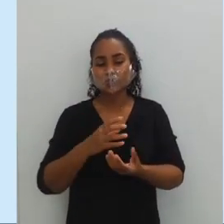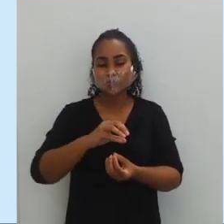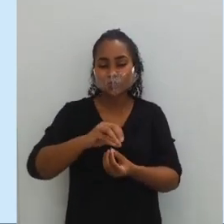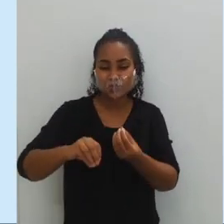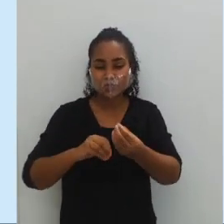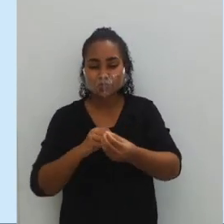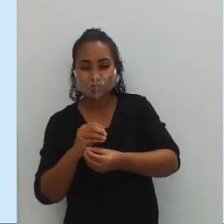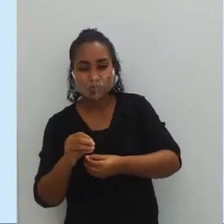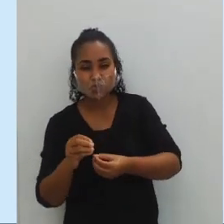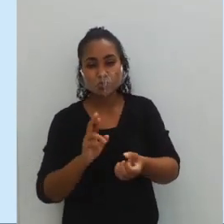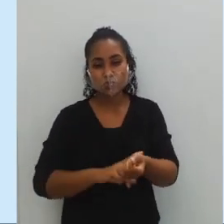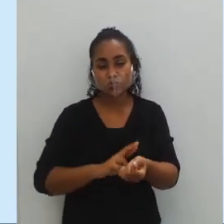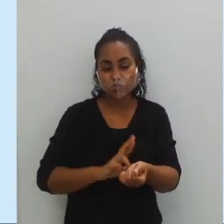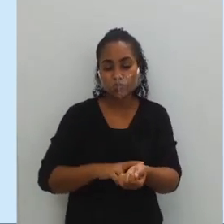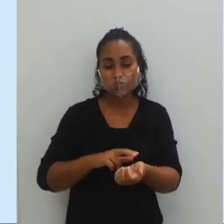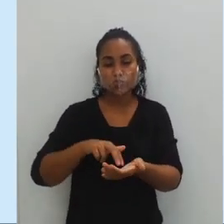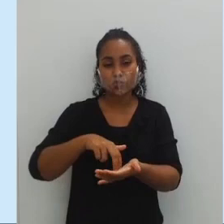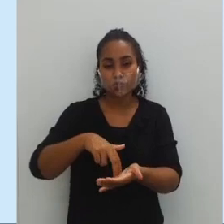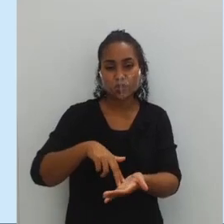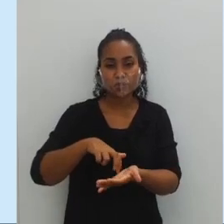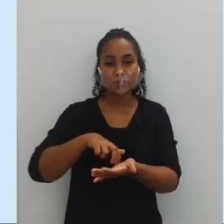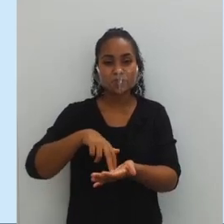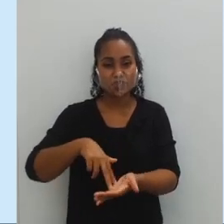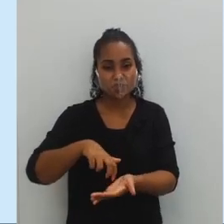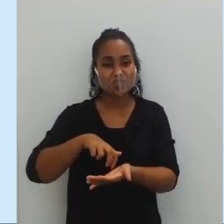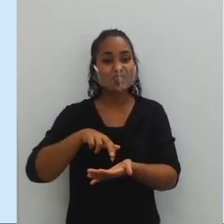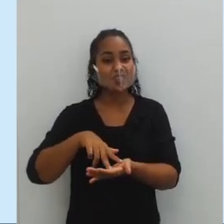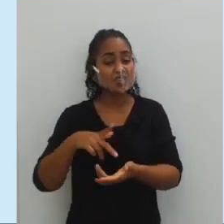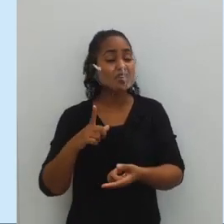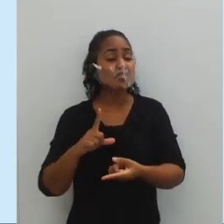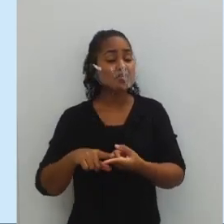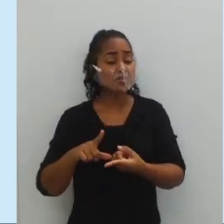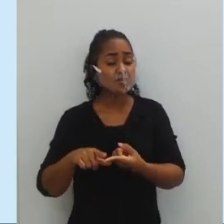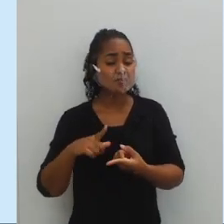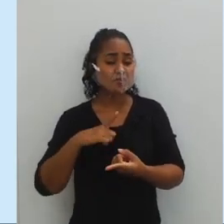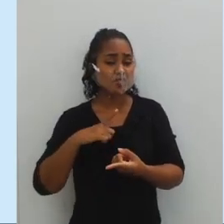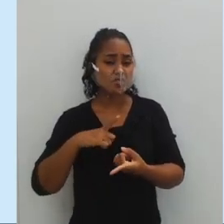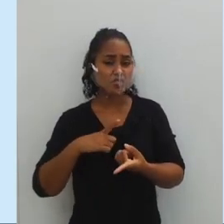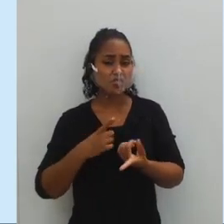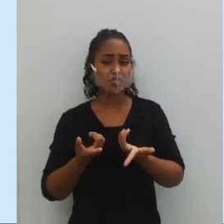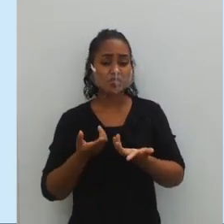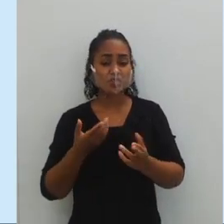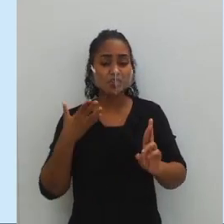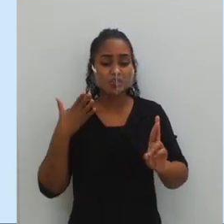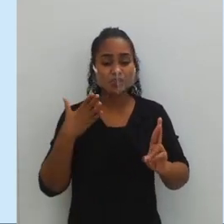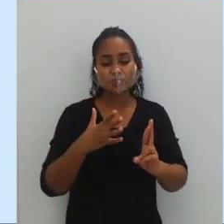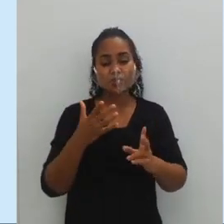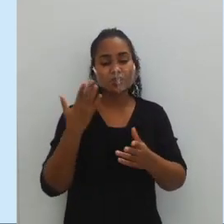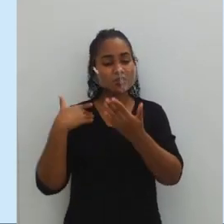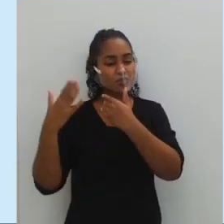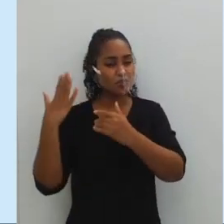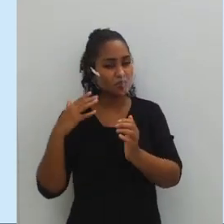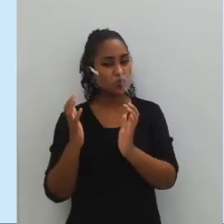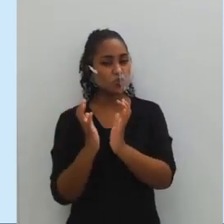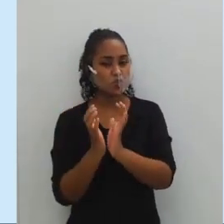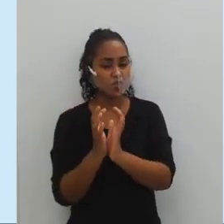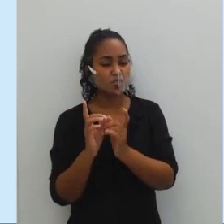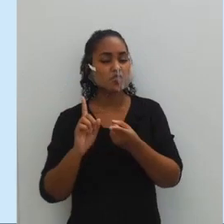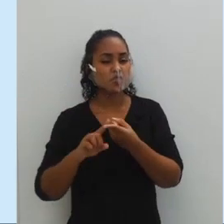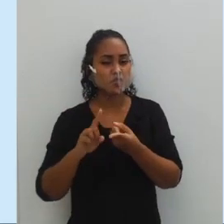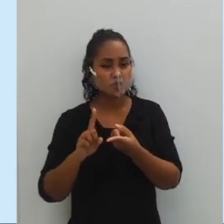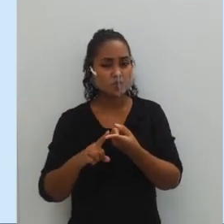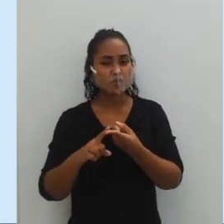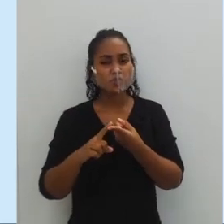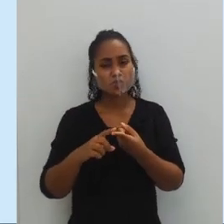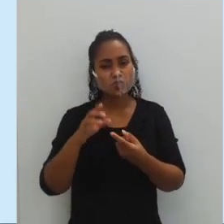aquela misturazinha ali com o frevo na sua história, os mestres mais antigos do Recife, como também